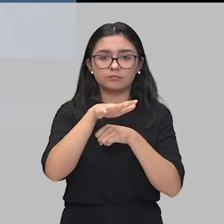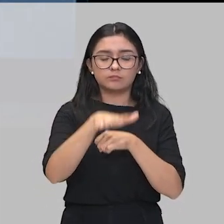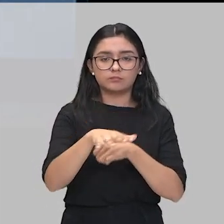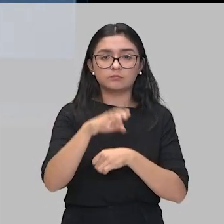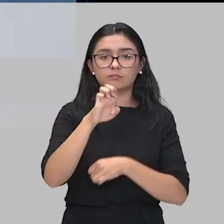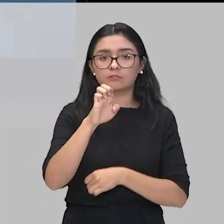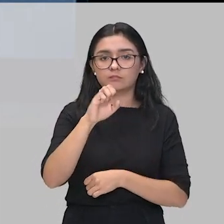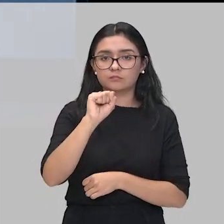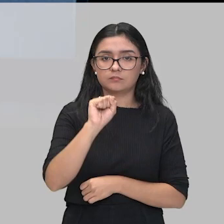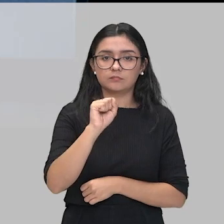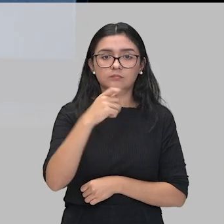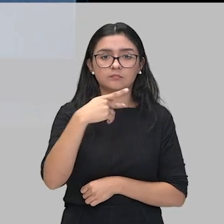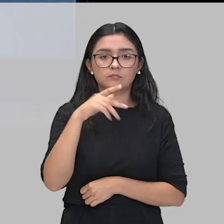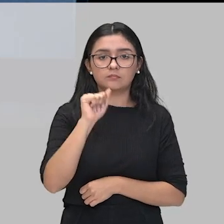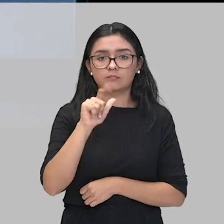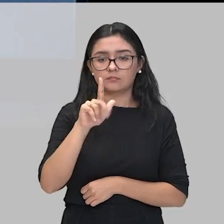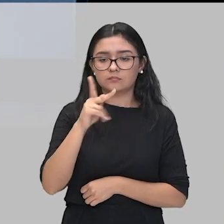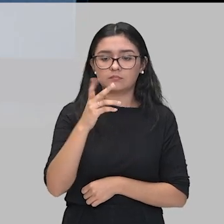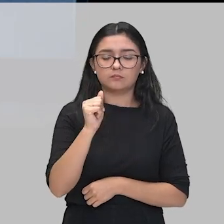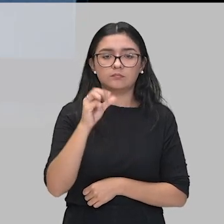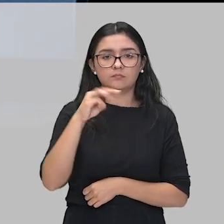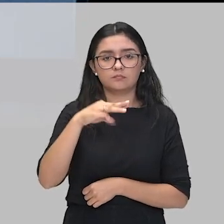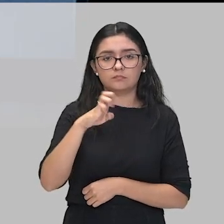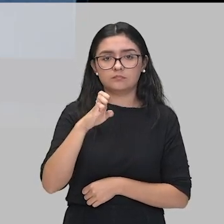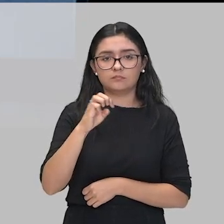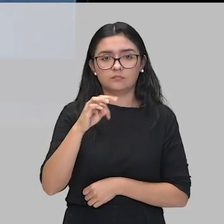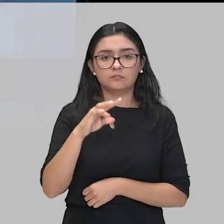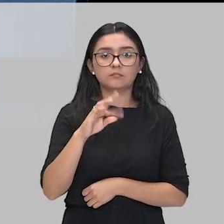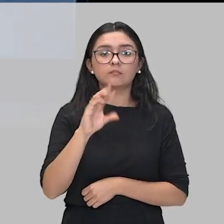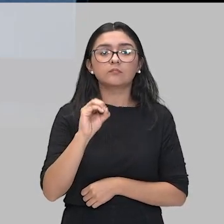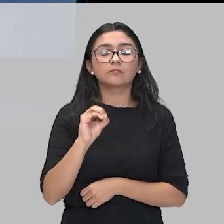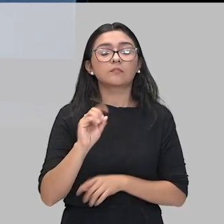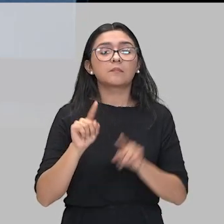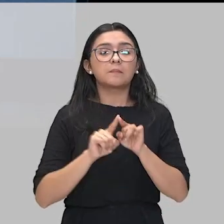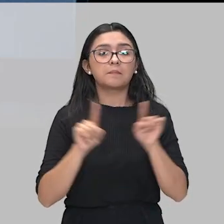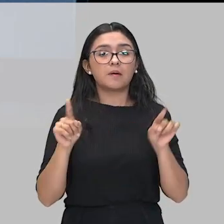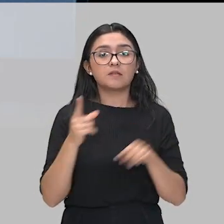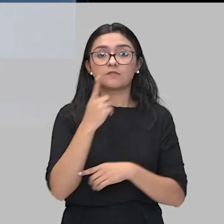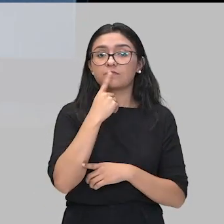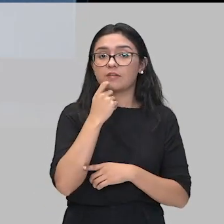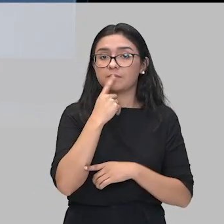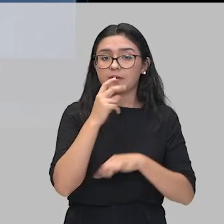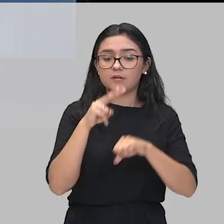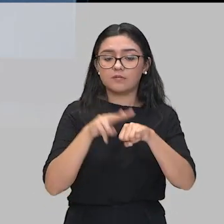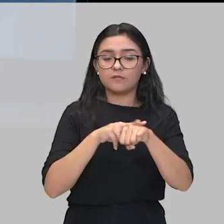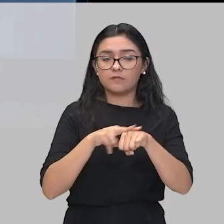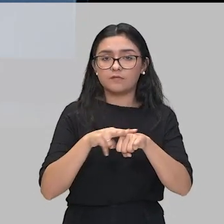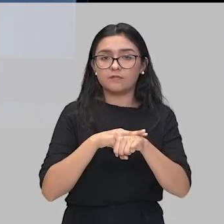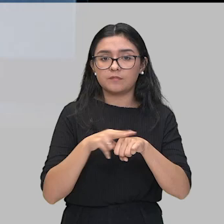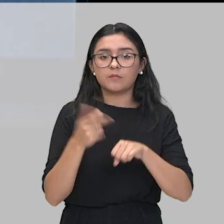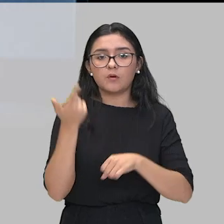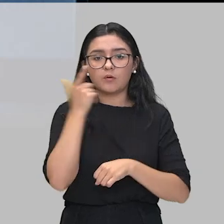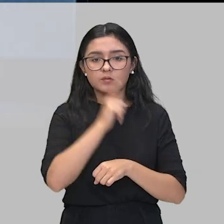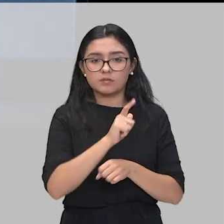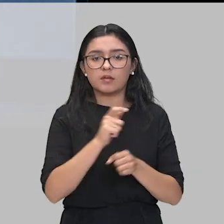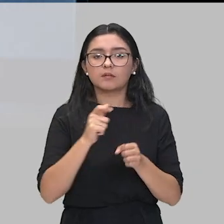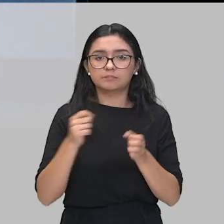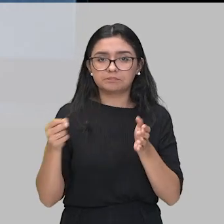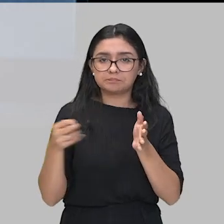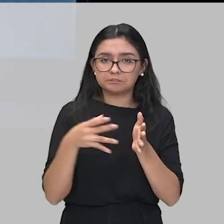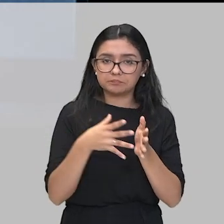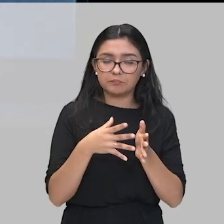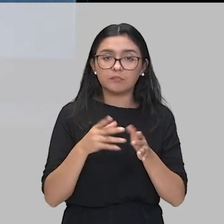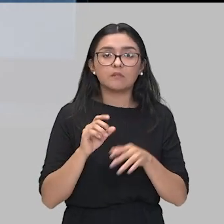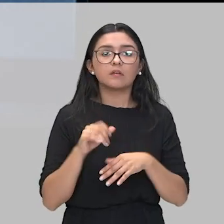espalhamento. Por outro lado, o vermelho e o verde conseguem passar. E quando